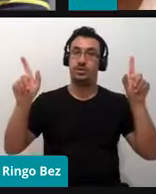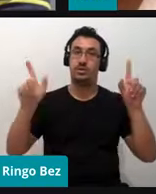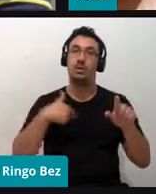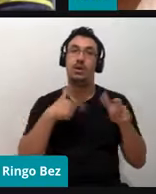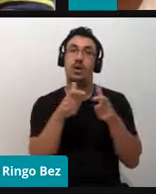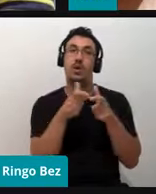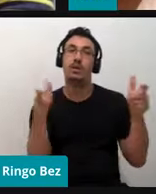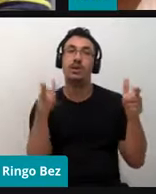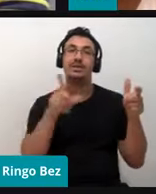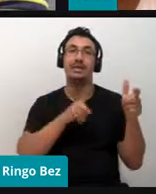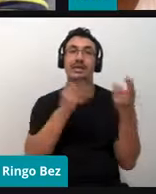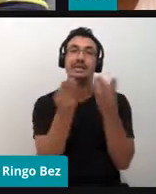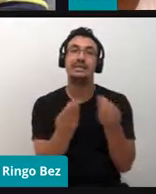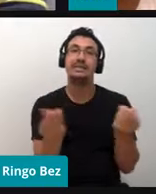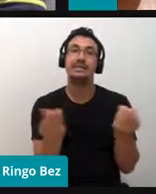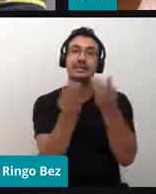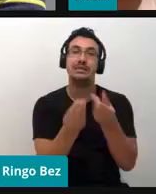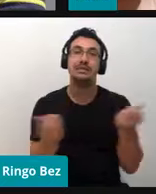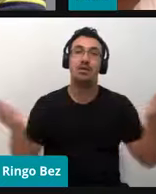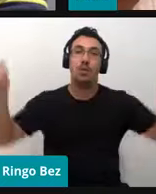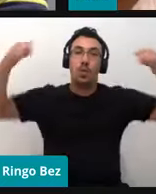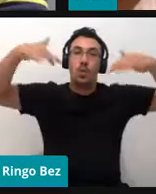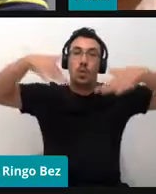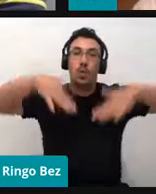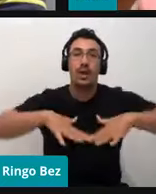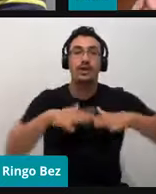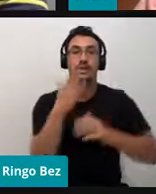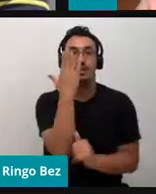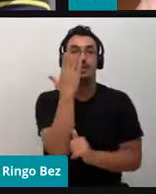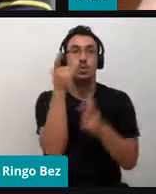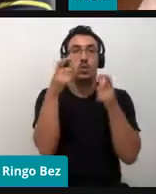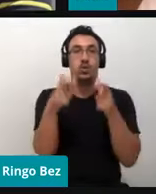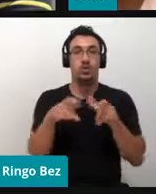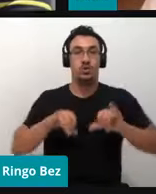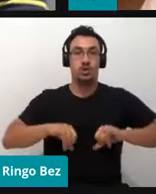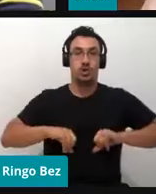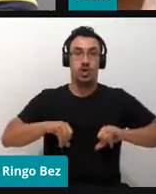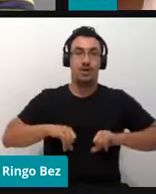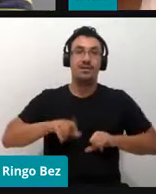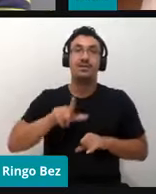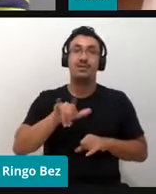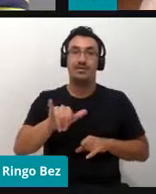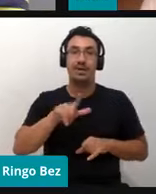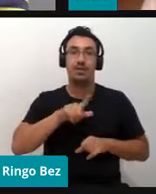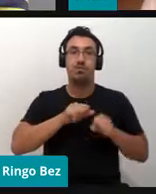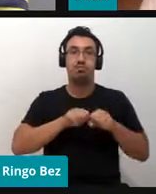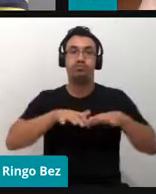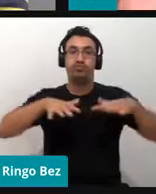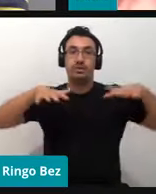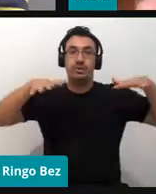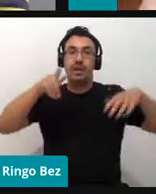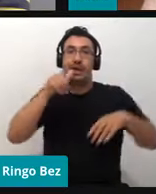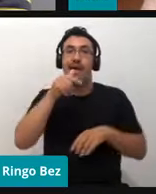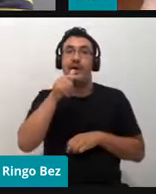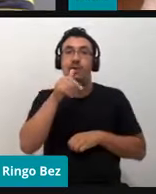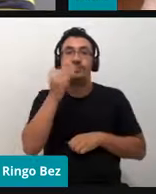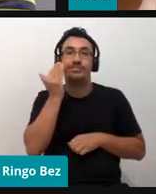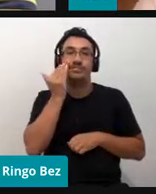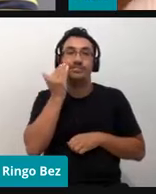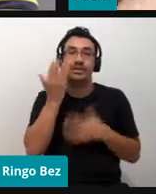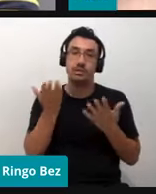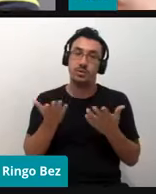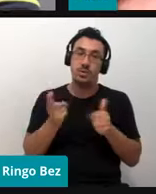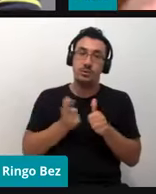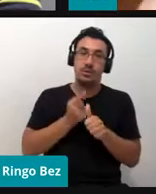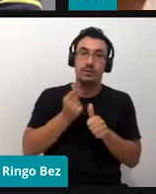grande da fragilidade dos nossos mananciais. Então, nós vamos sofrer com excesso de água e não com a escassez. Isso num primeiro